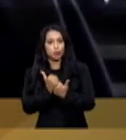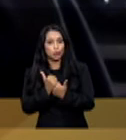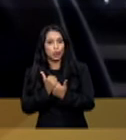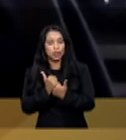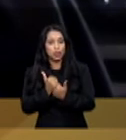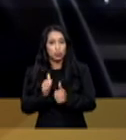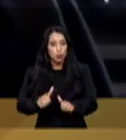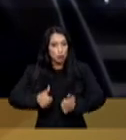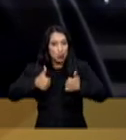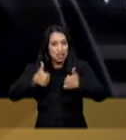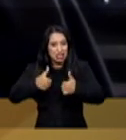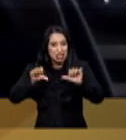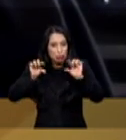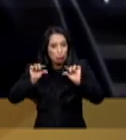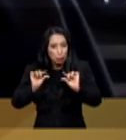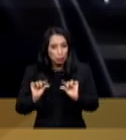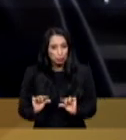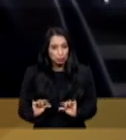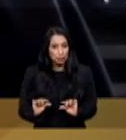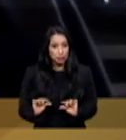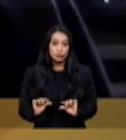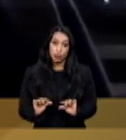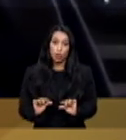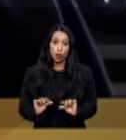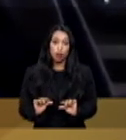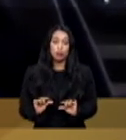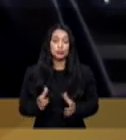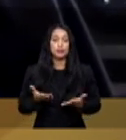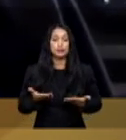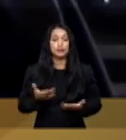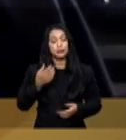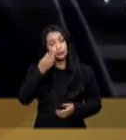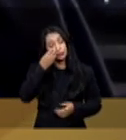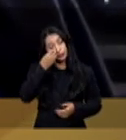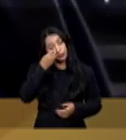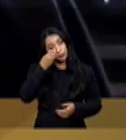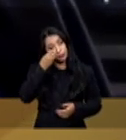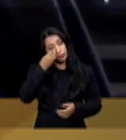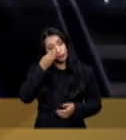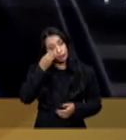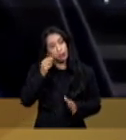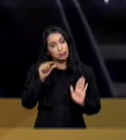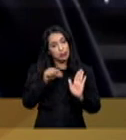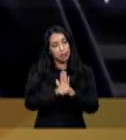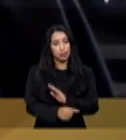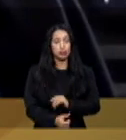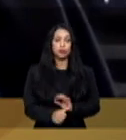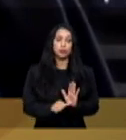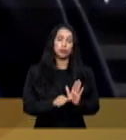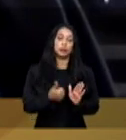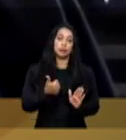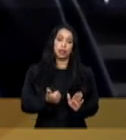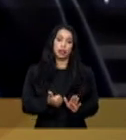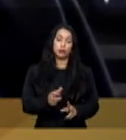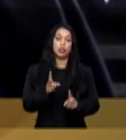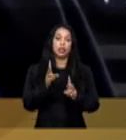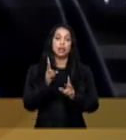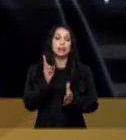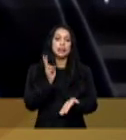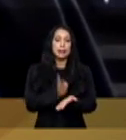qualidade inferior. Também não é a hipótese. Parágrafo 1º. Na mesma